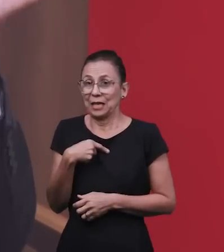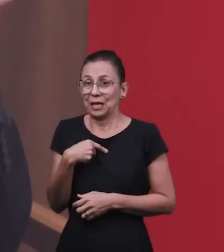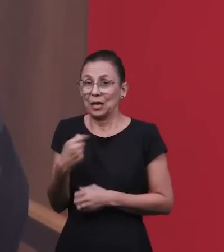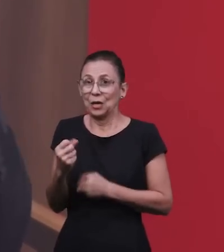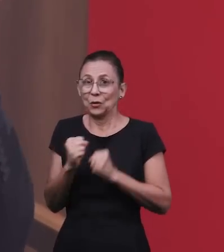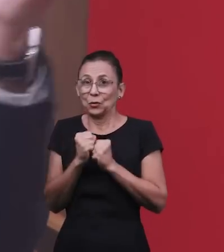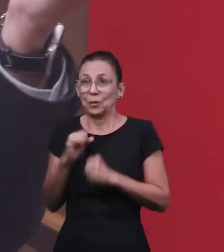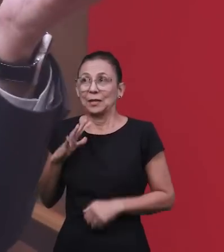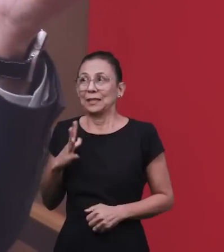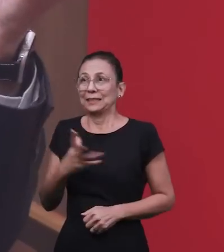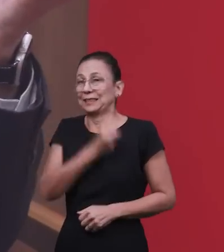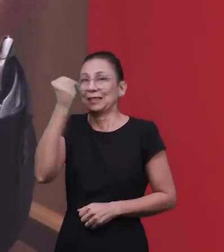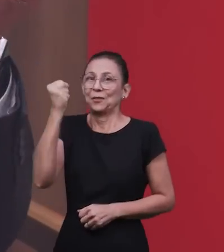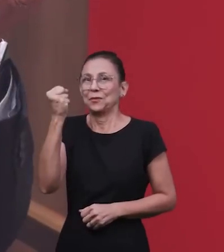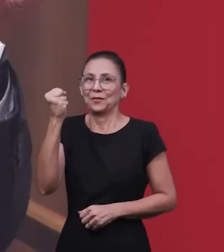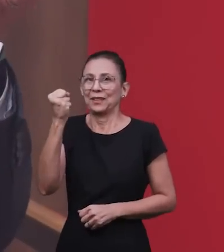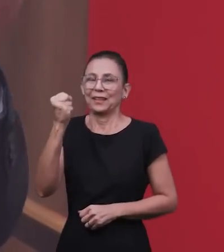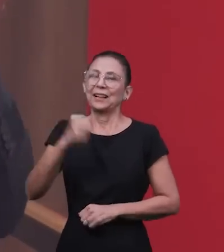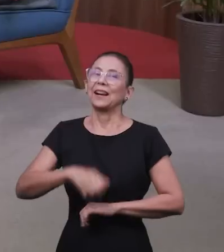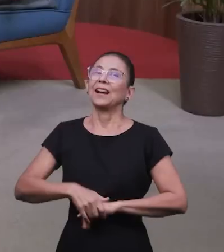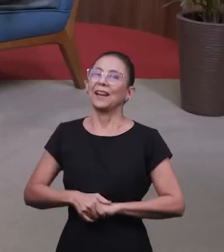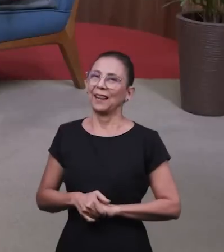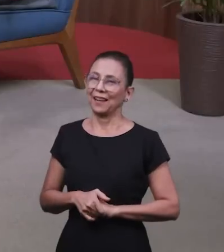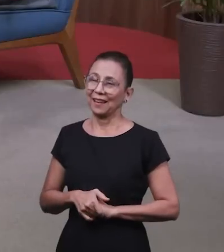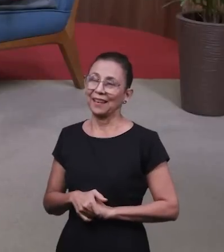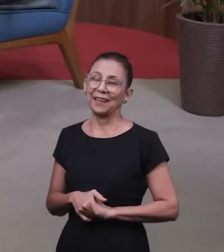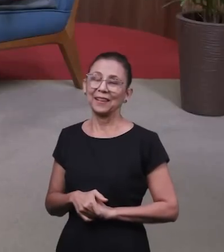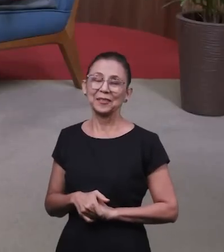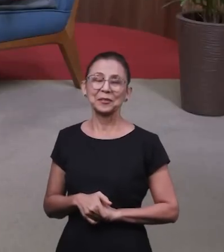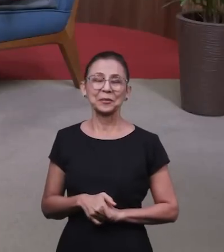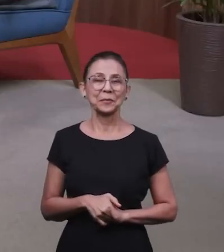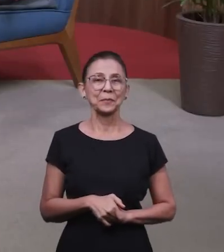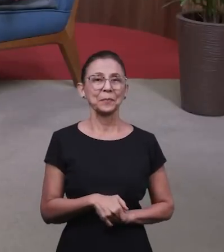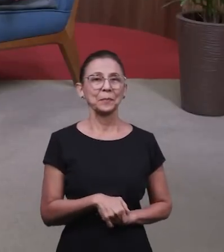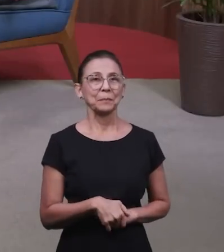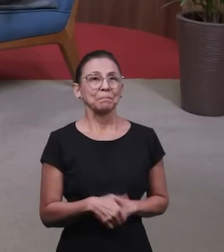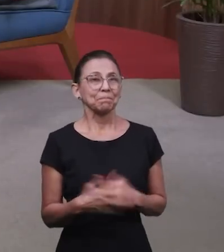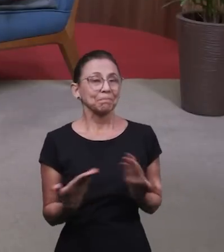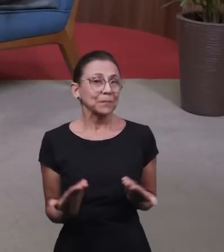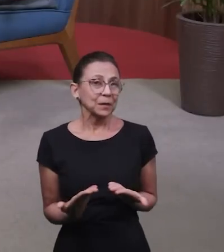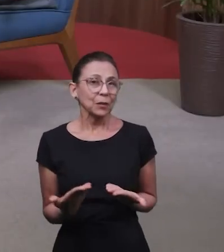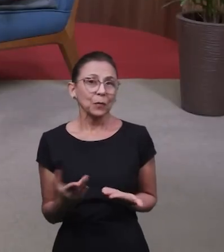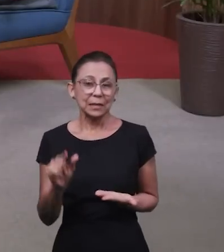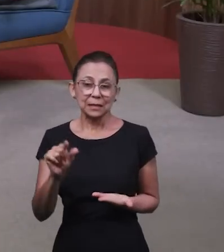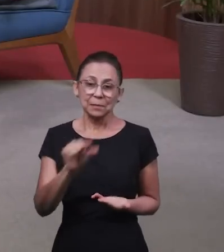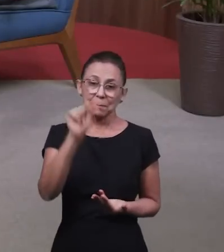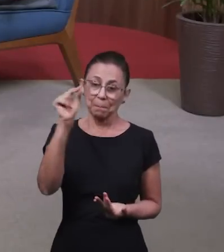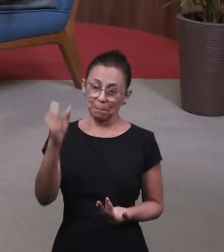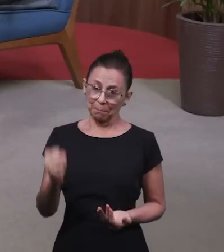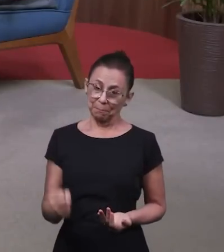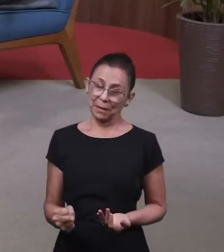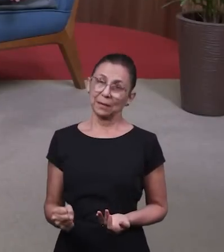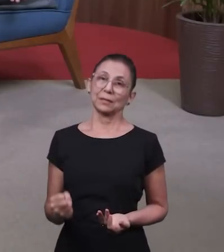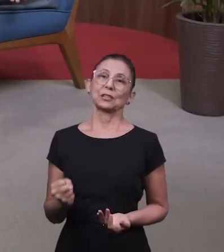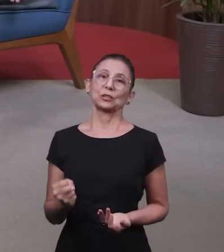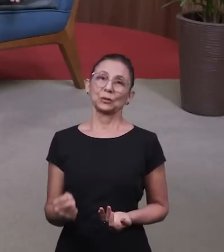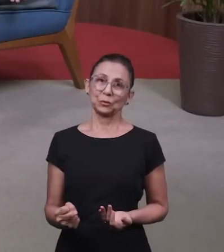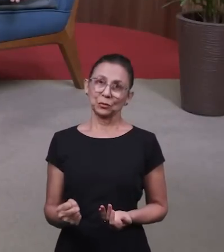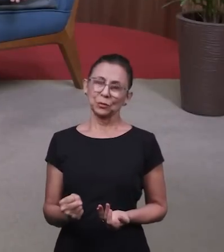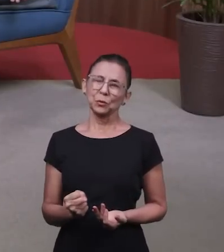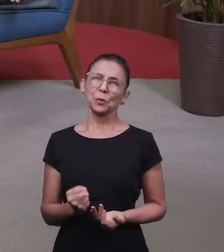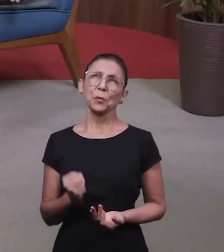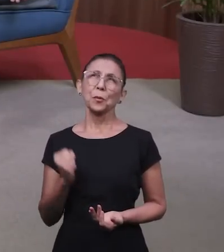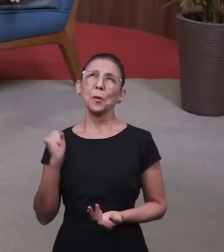Estou salva. Estou salva. Era a posição da ovelha. Então, esse pastor, ele